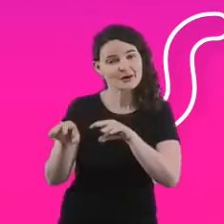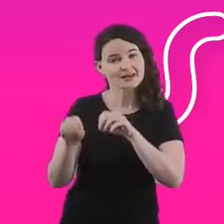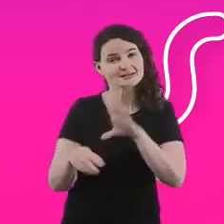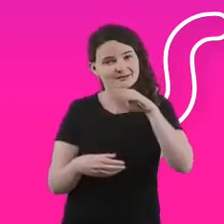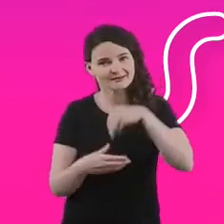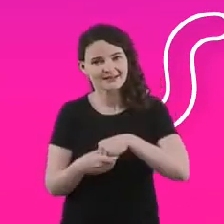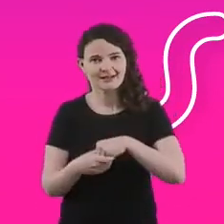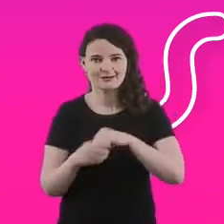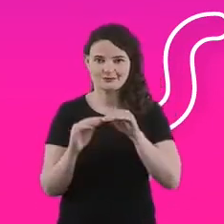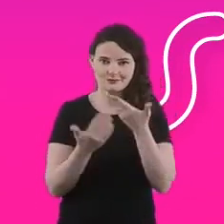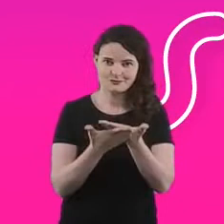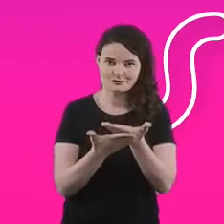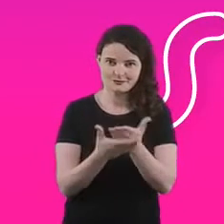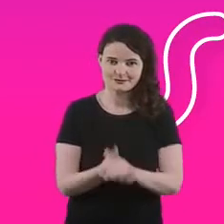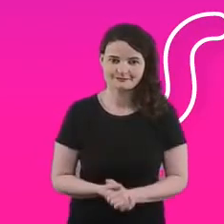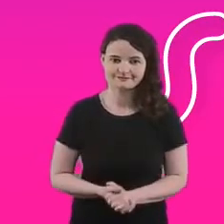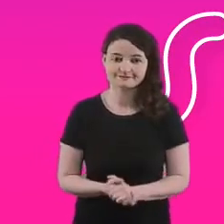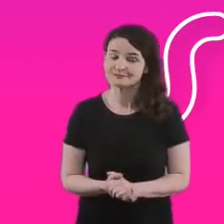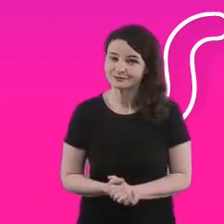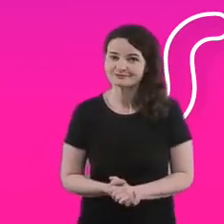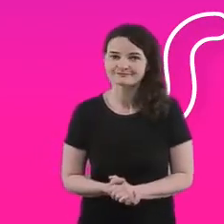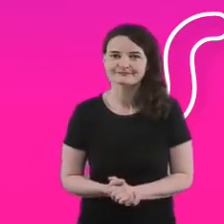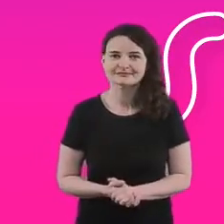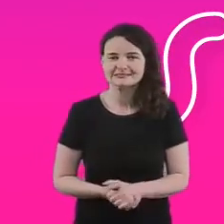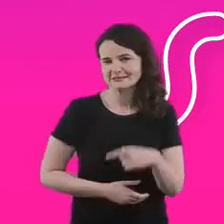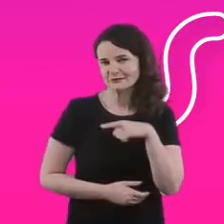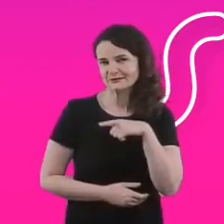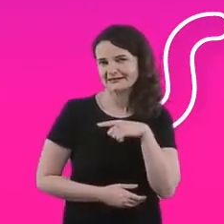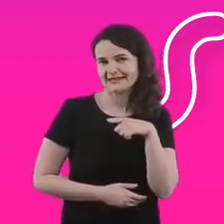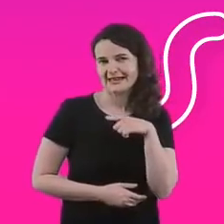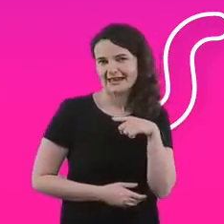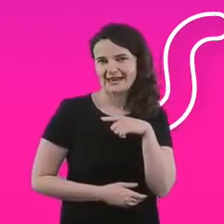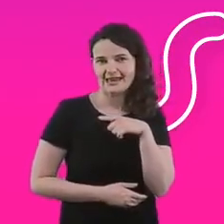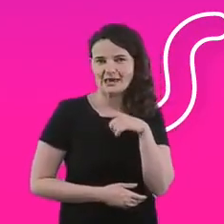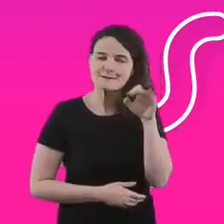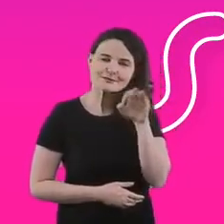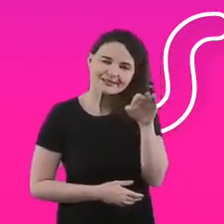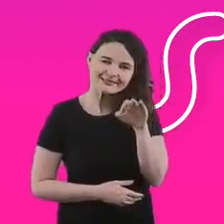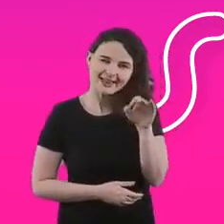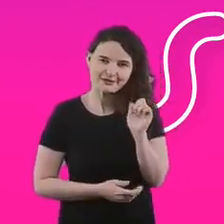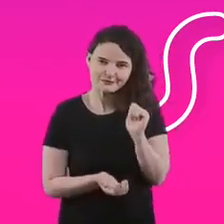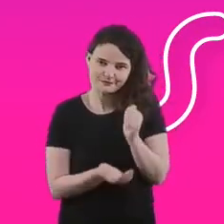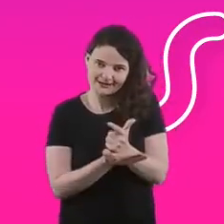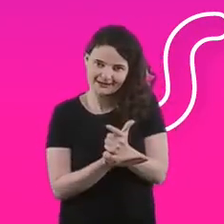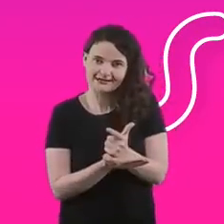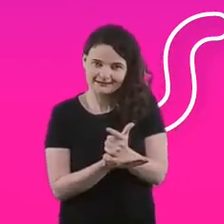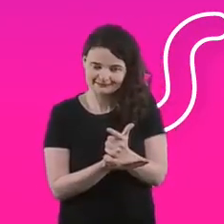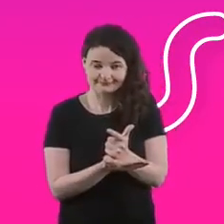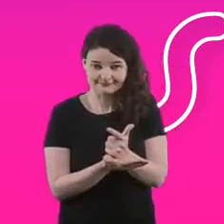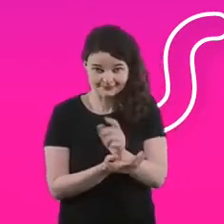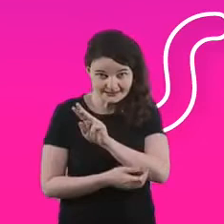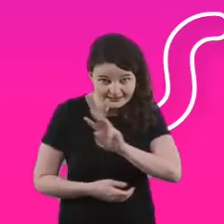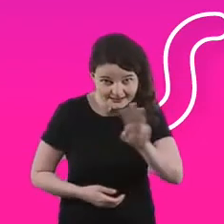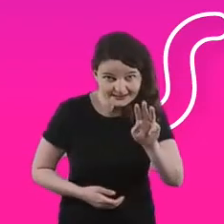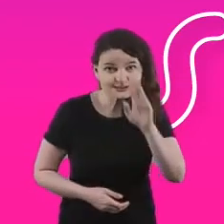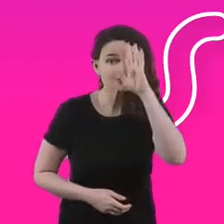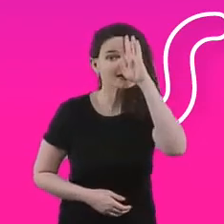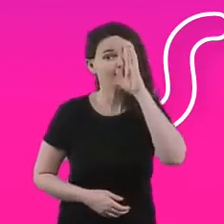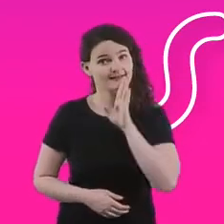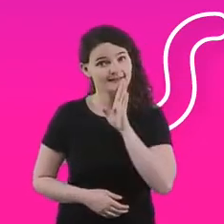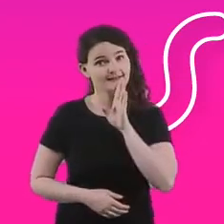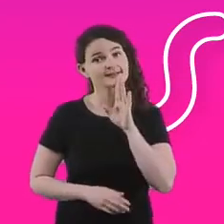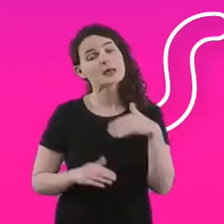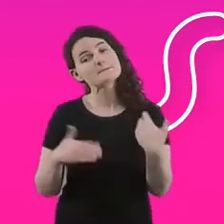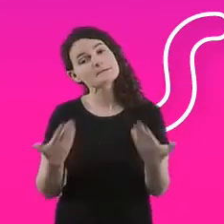cobra um pequeno pedágio social, né, nesse processo, então é uma plataforma totalmente gratuita para o professor, mas a gente pede que no momento